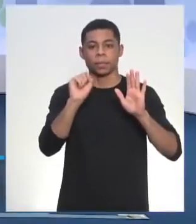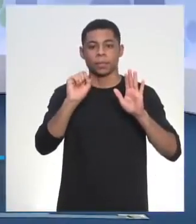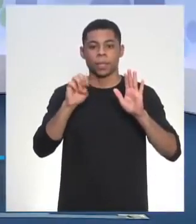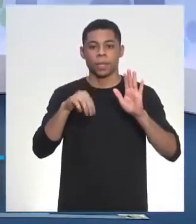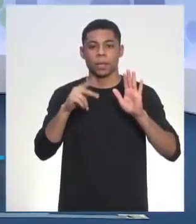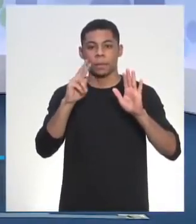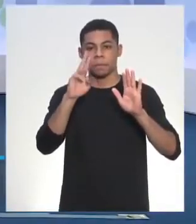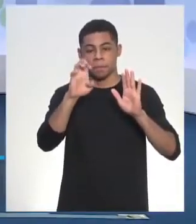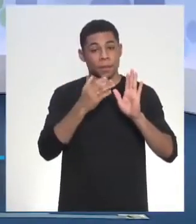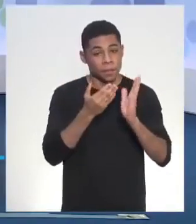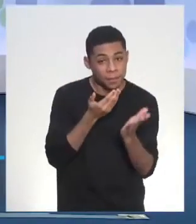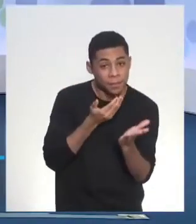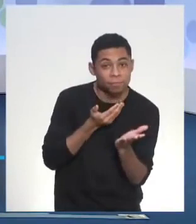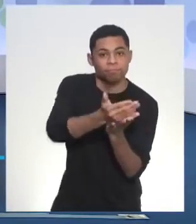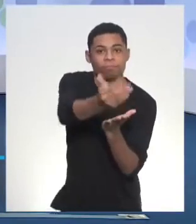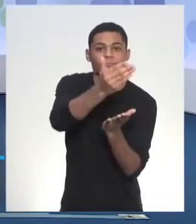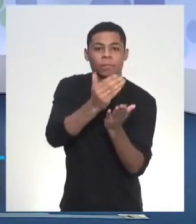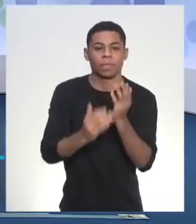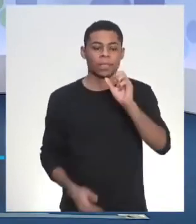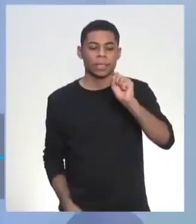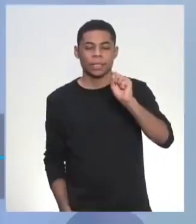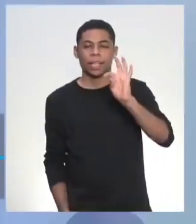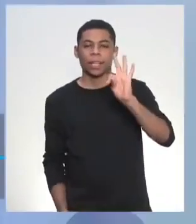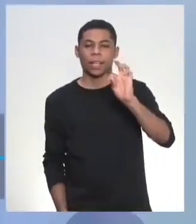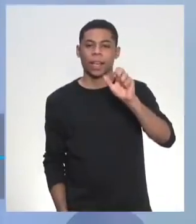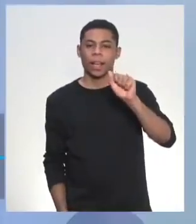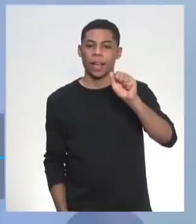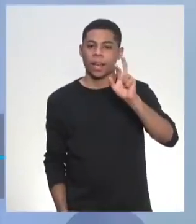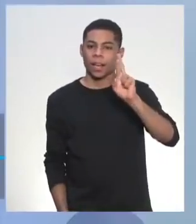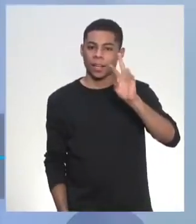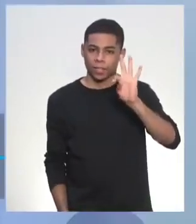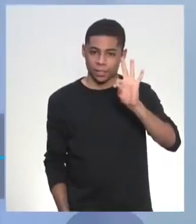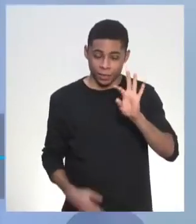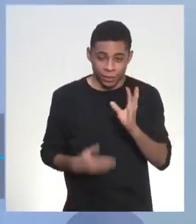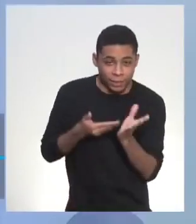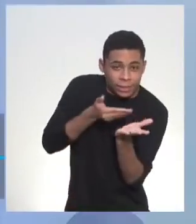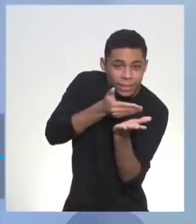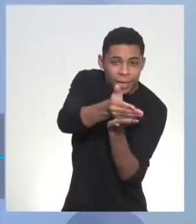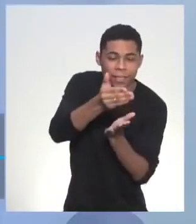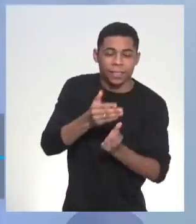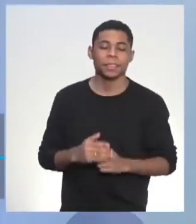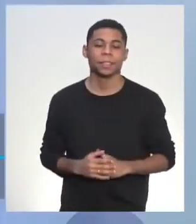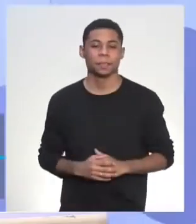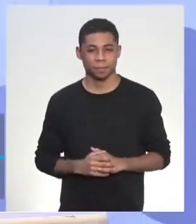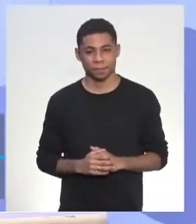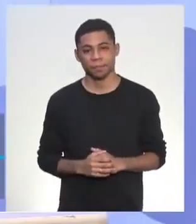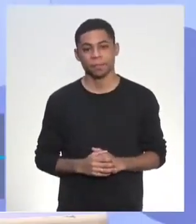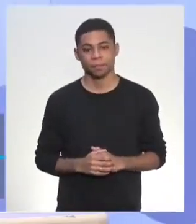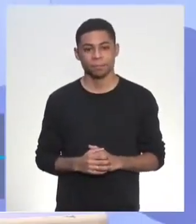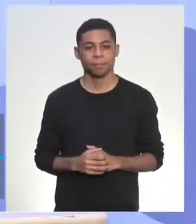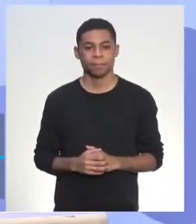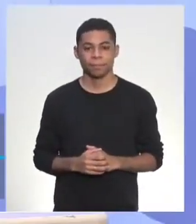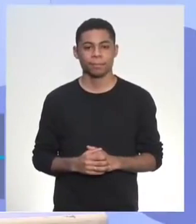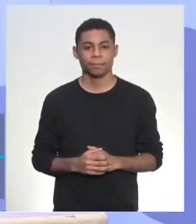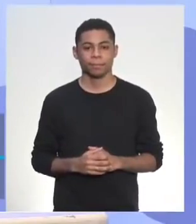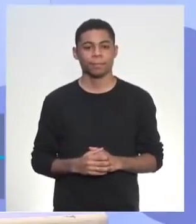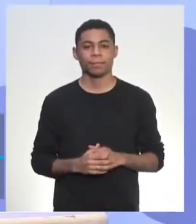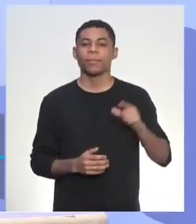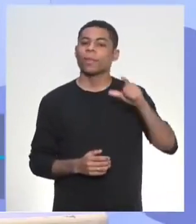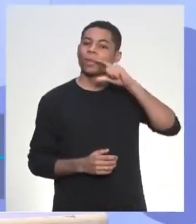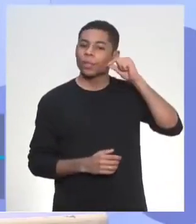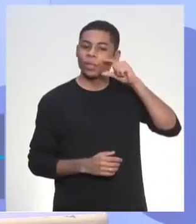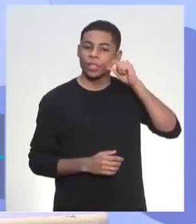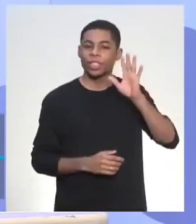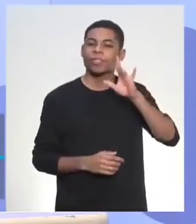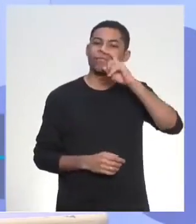um start, né? Eu estou ficando sofisticada para a aula. A gente fala iniciar, né? Mas a Geórgia já está